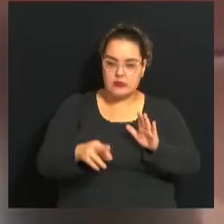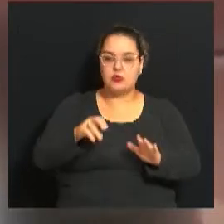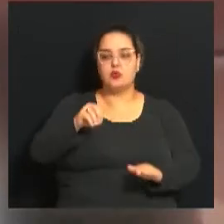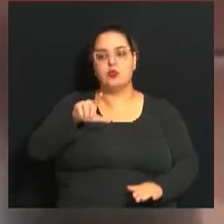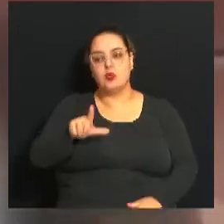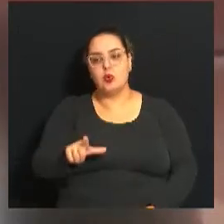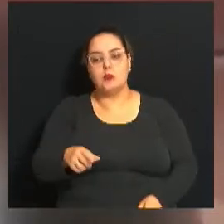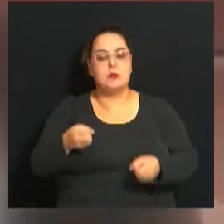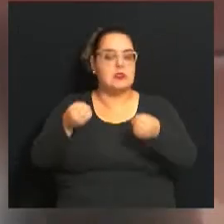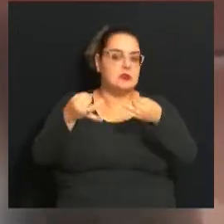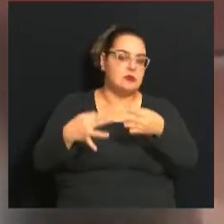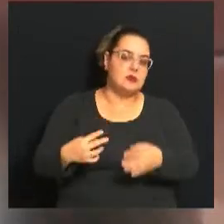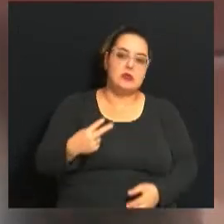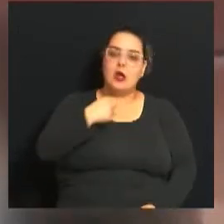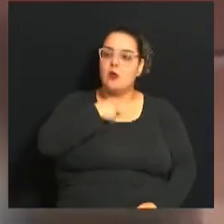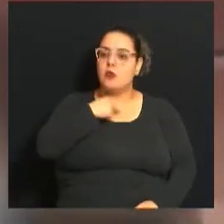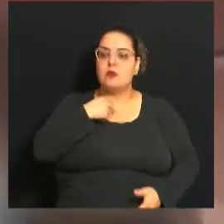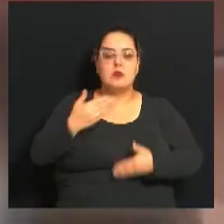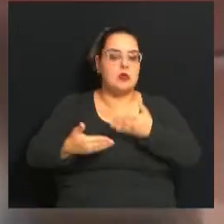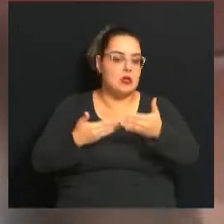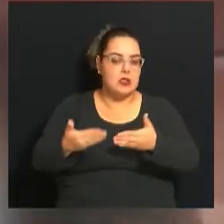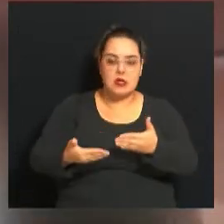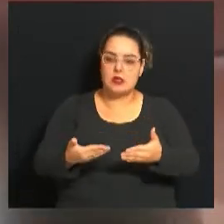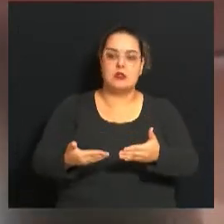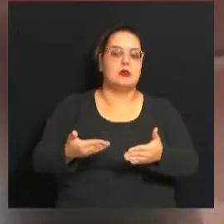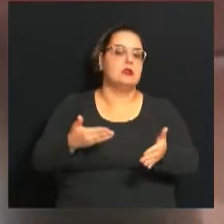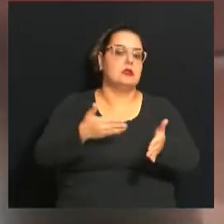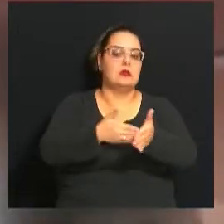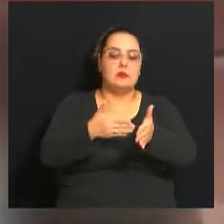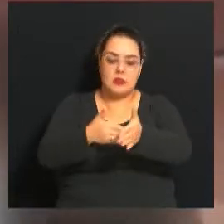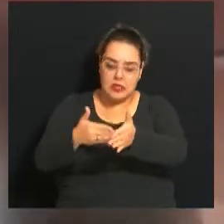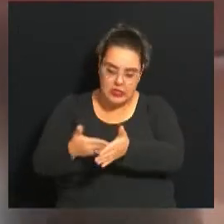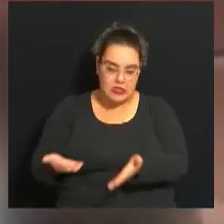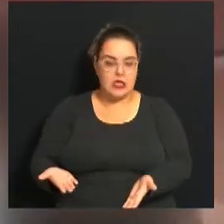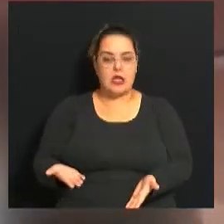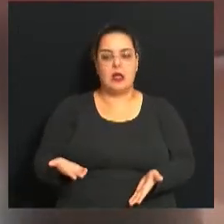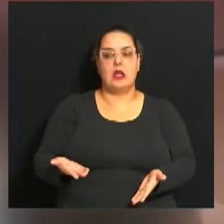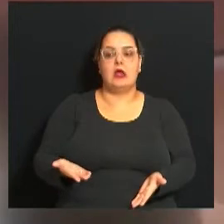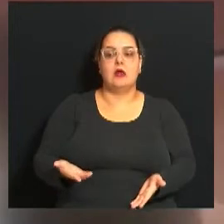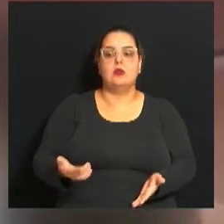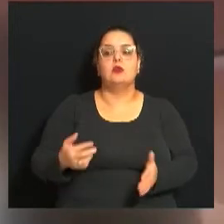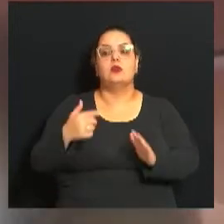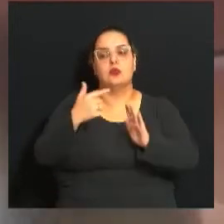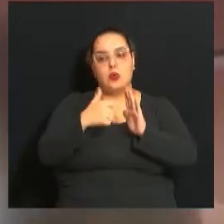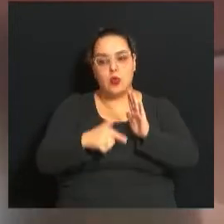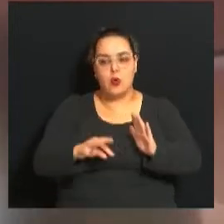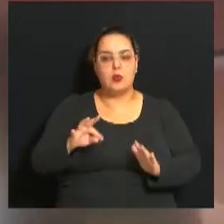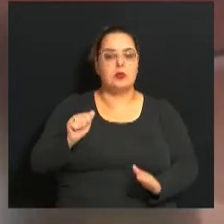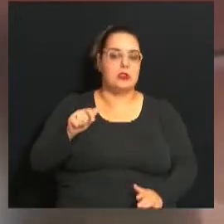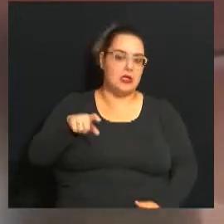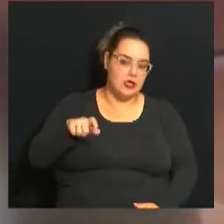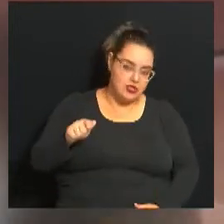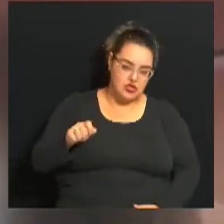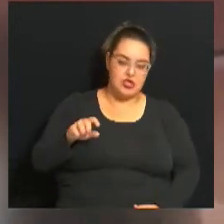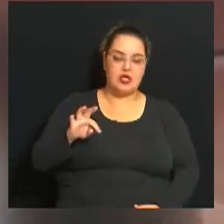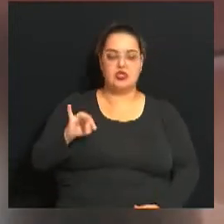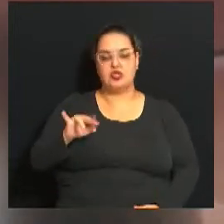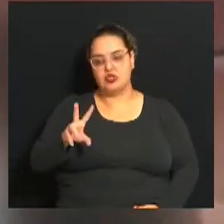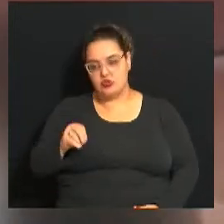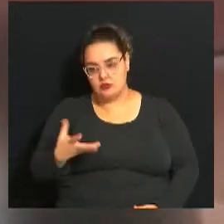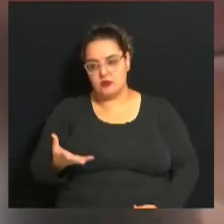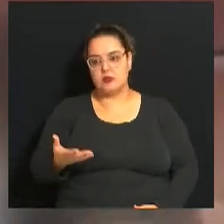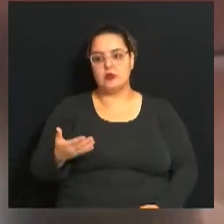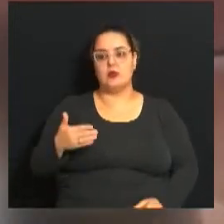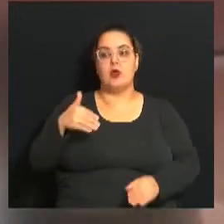ser um tratamento ilimitado também numa resolução normativa. Então, esse rol, o voto que eles fizeram, ele